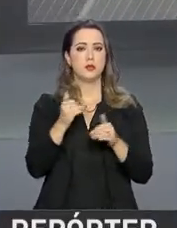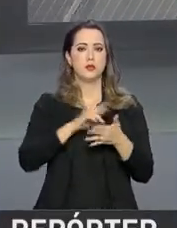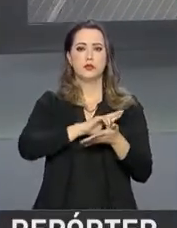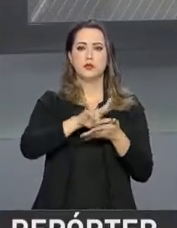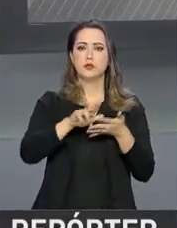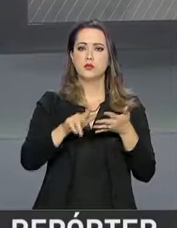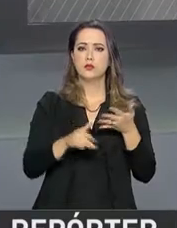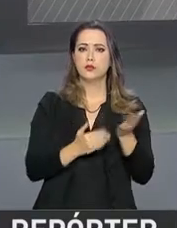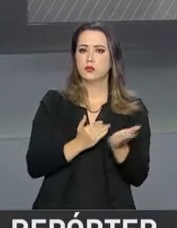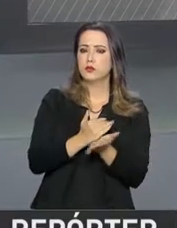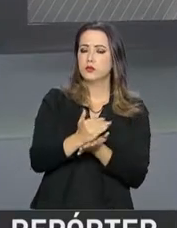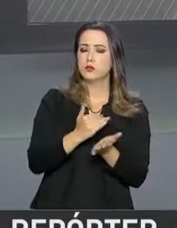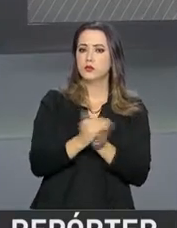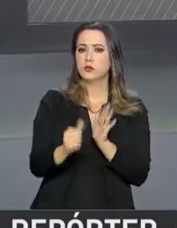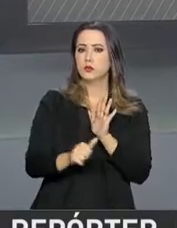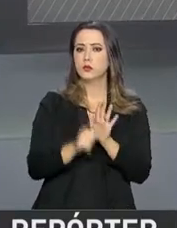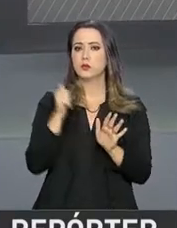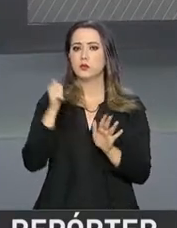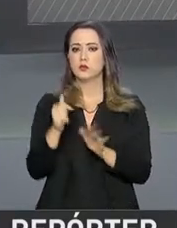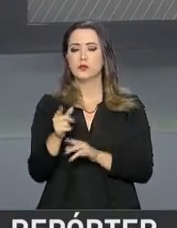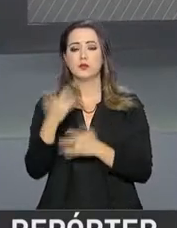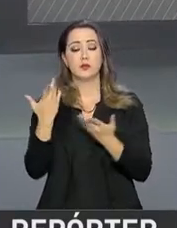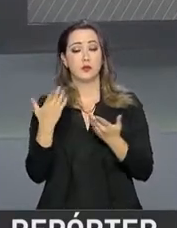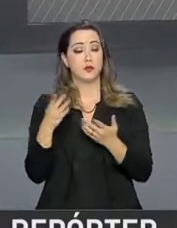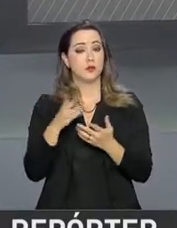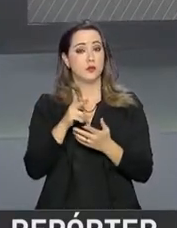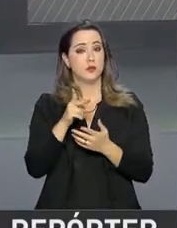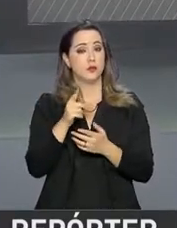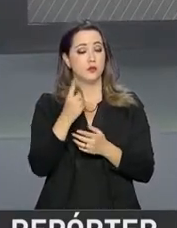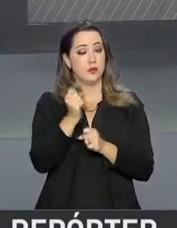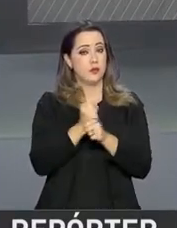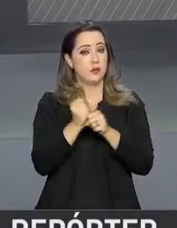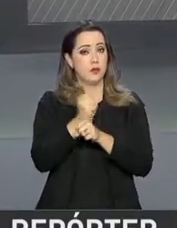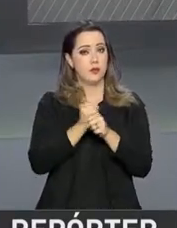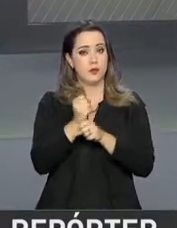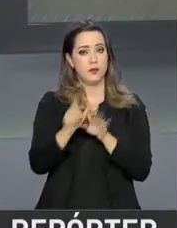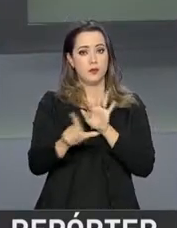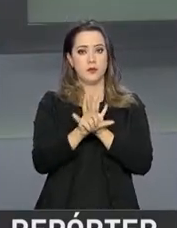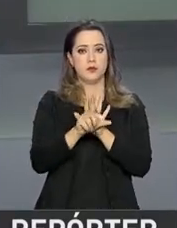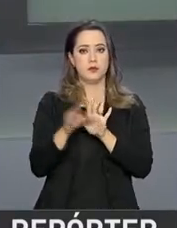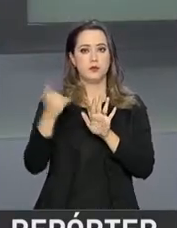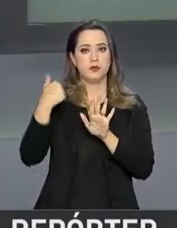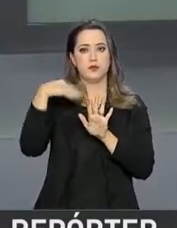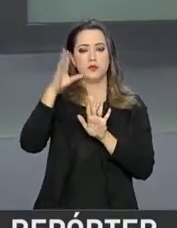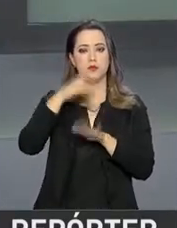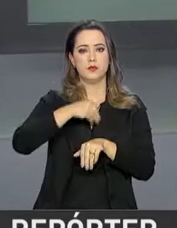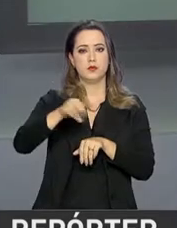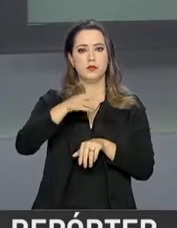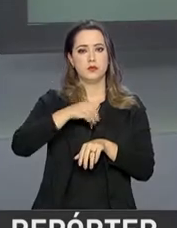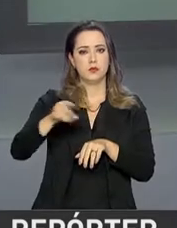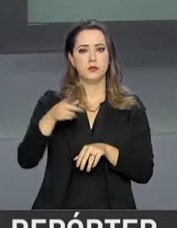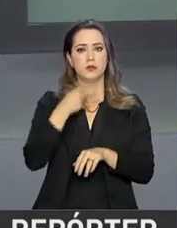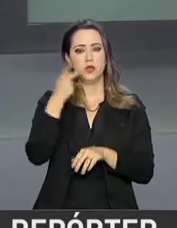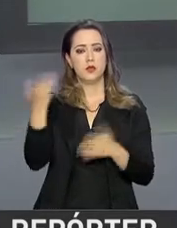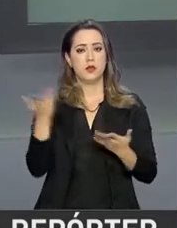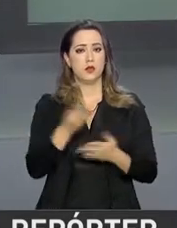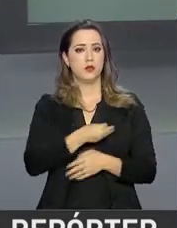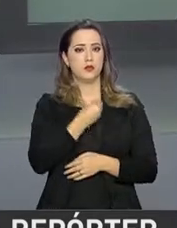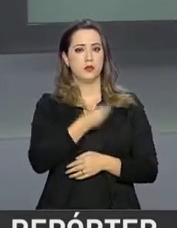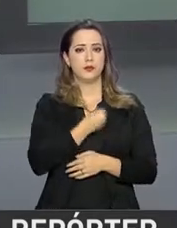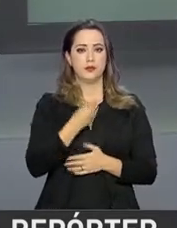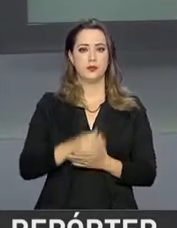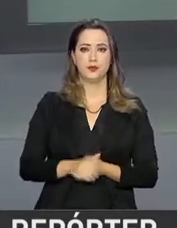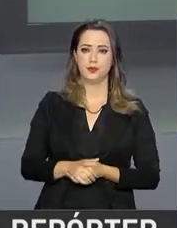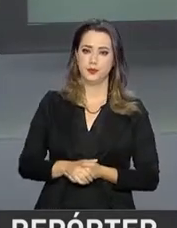marcar esse primeiro aniversário da lei que tem mais informações para a gente o repórter paulo la sálvia que fala ao vivo com a